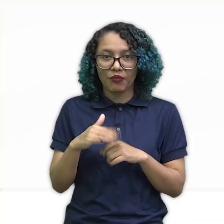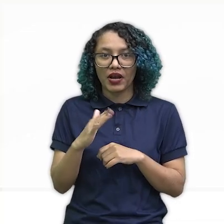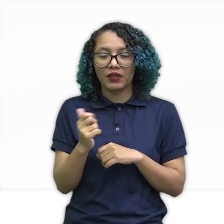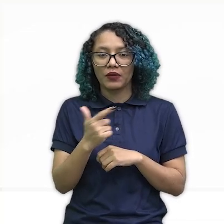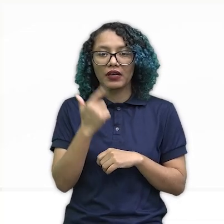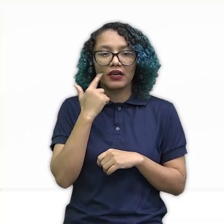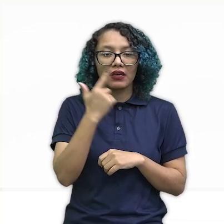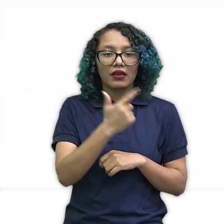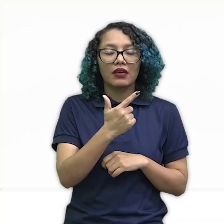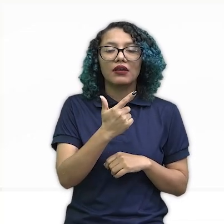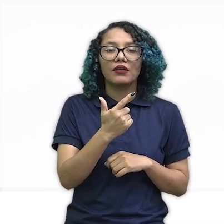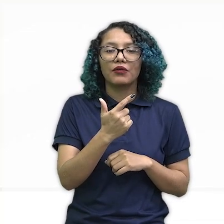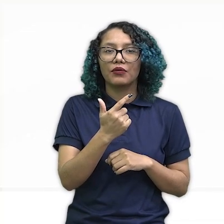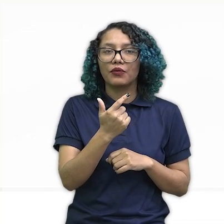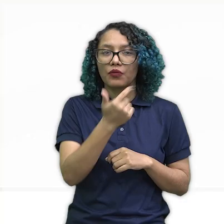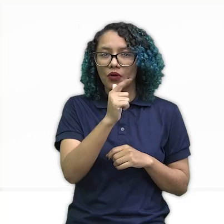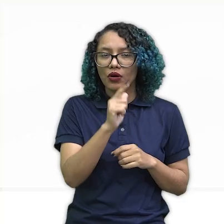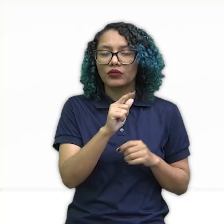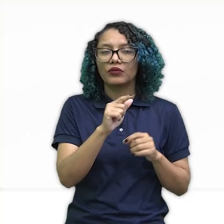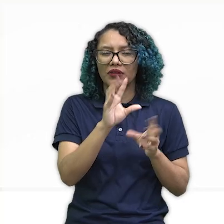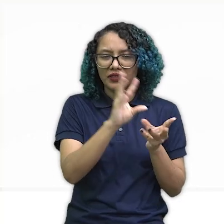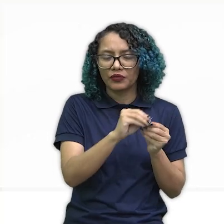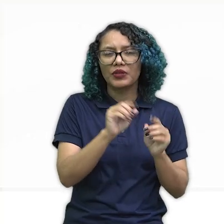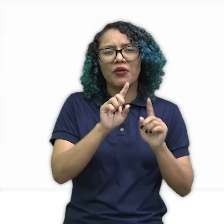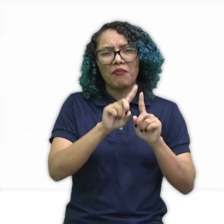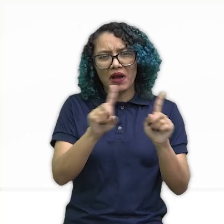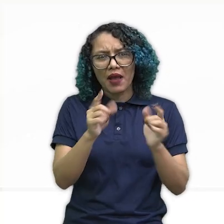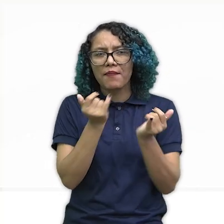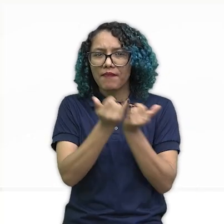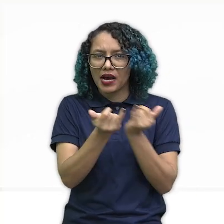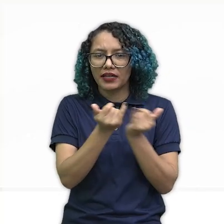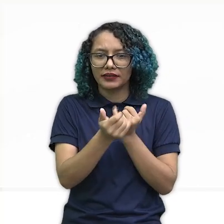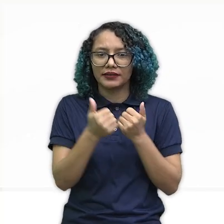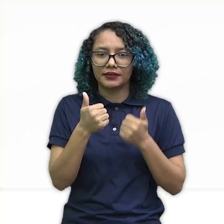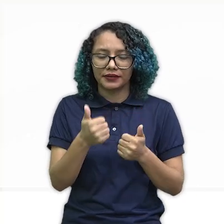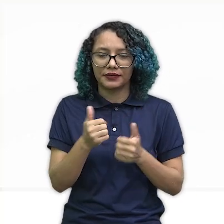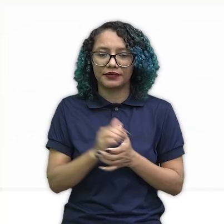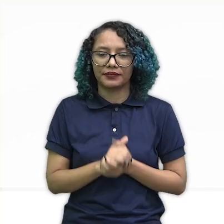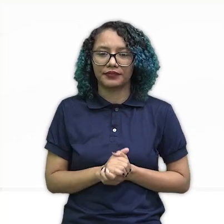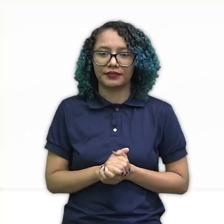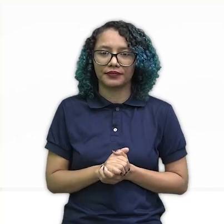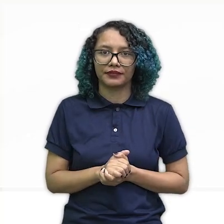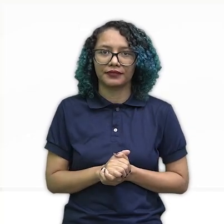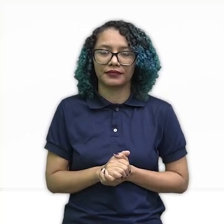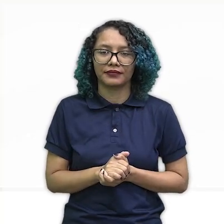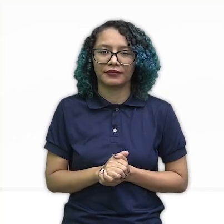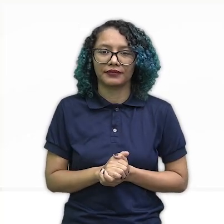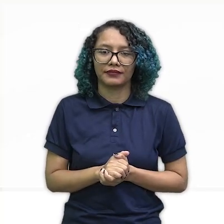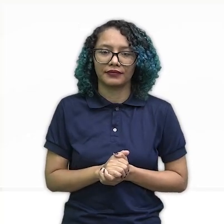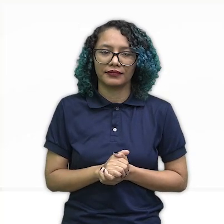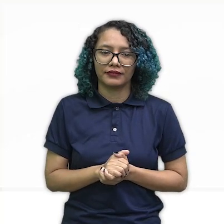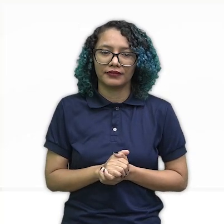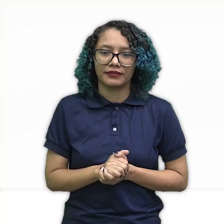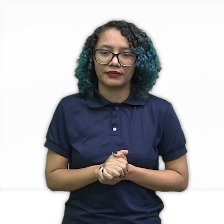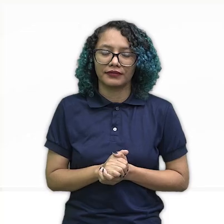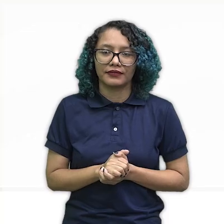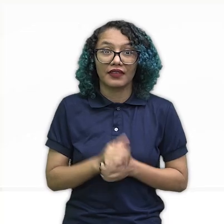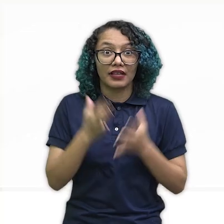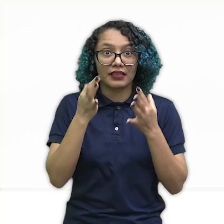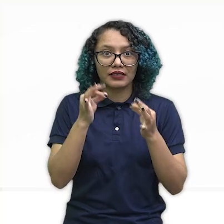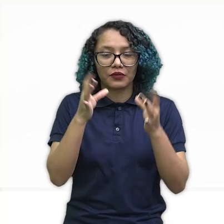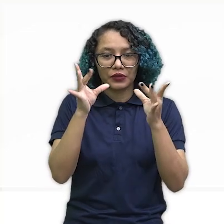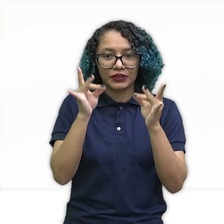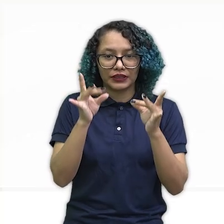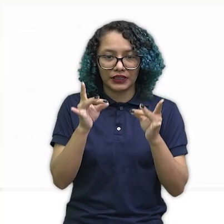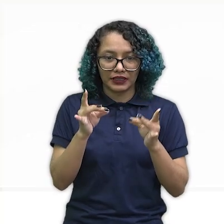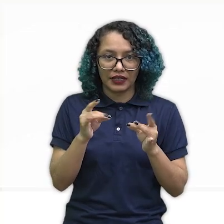cartela, mas segue exatamente o padrão aí da resolução, tá bom? Apenas acompanhe aí todos os detalhes para se